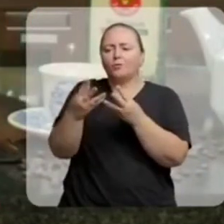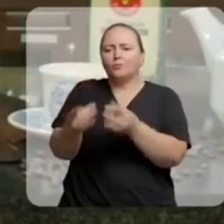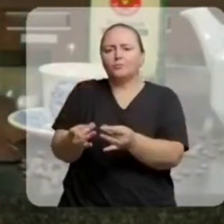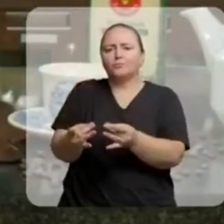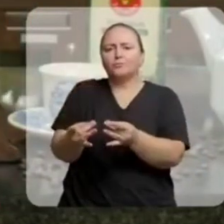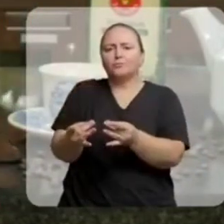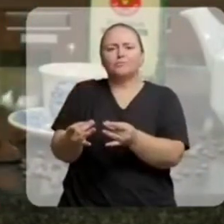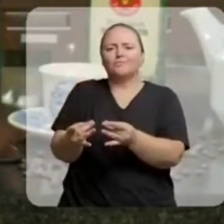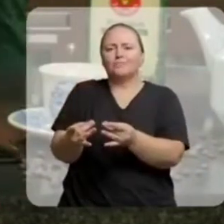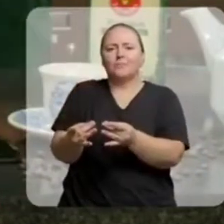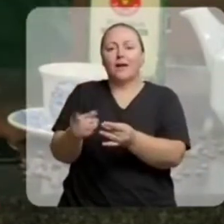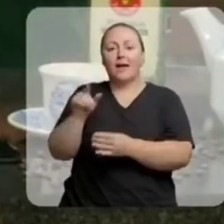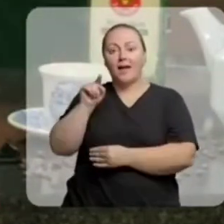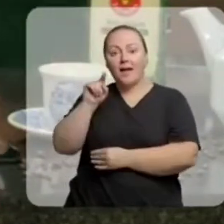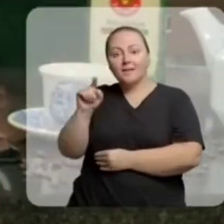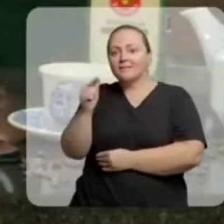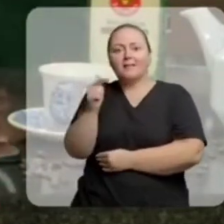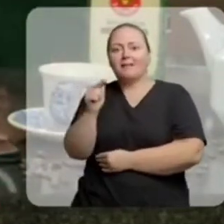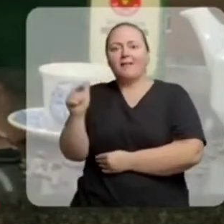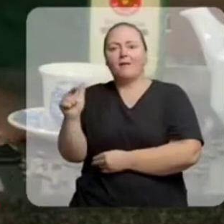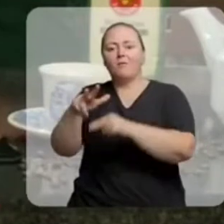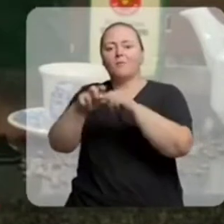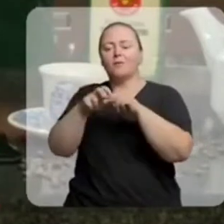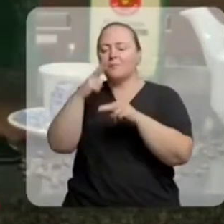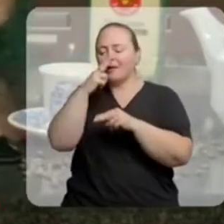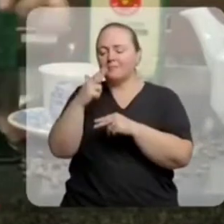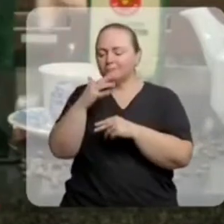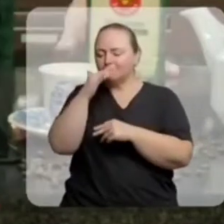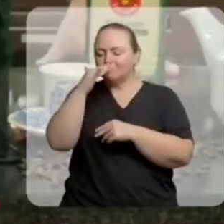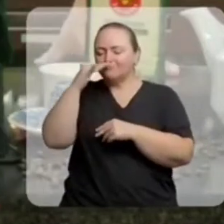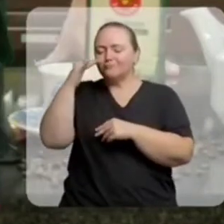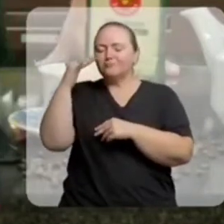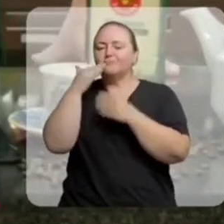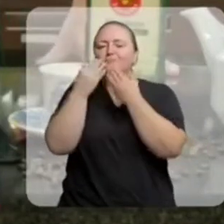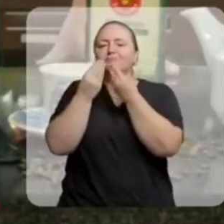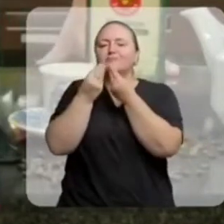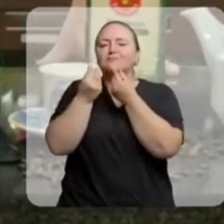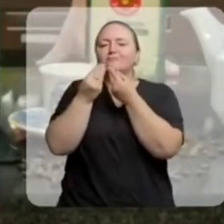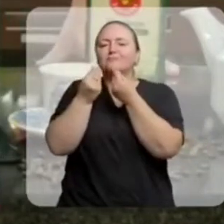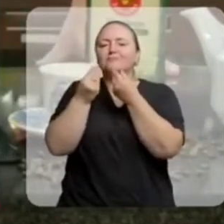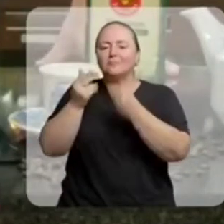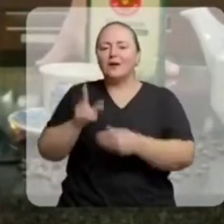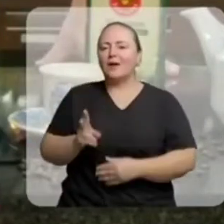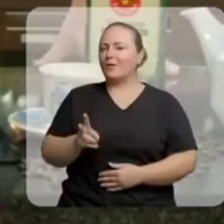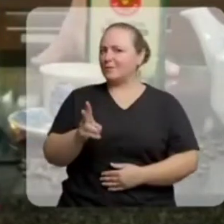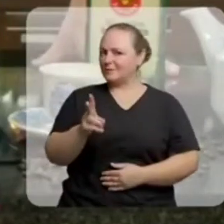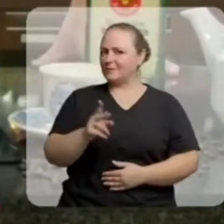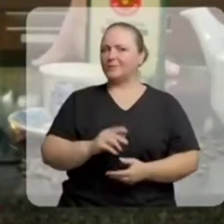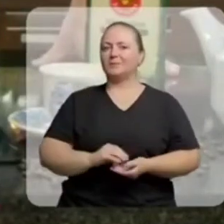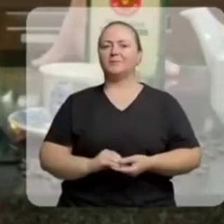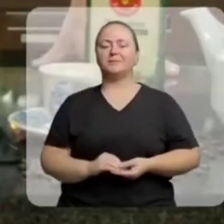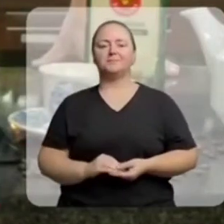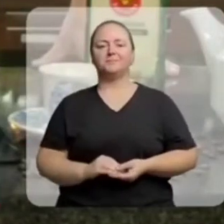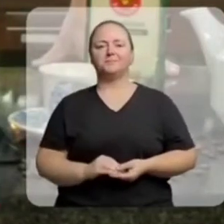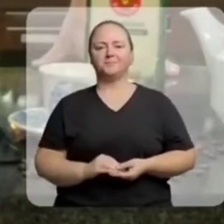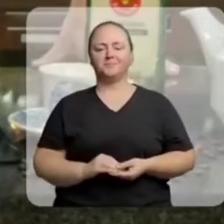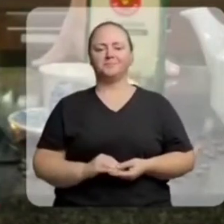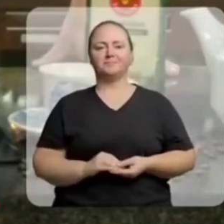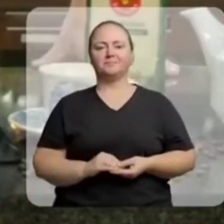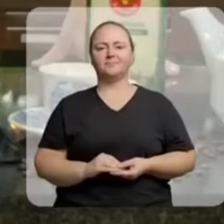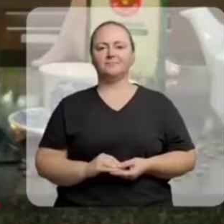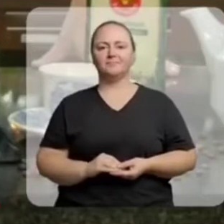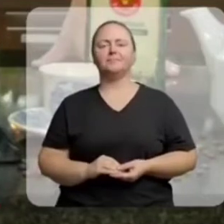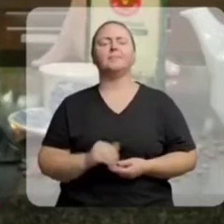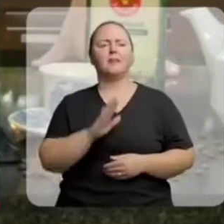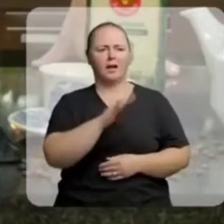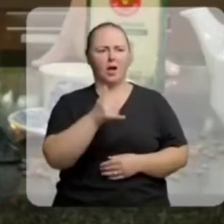aroma, realmente identificando as características desse café. É, e essa história de óleos parece papo